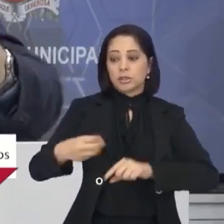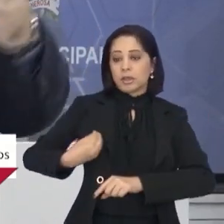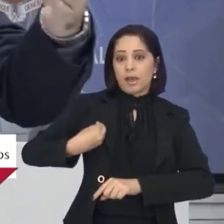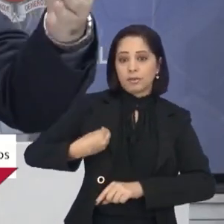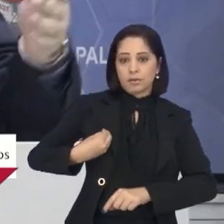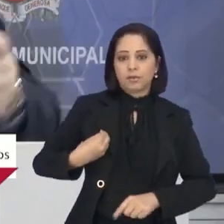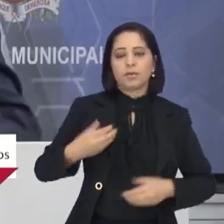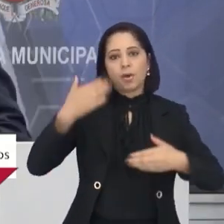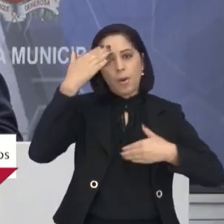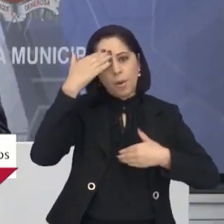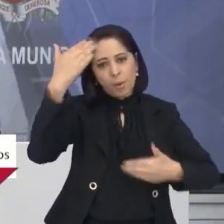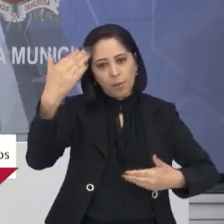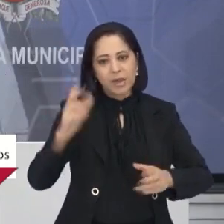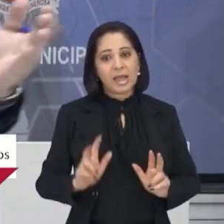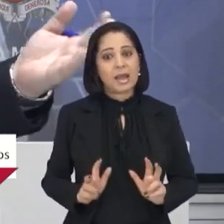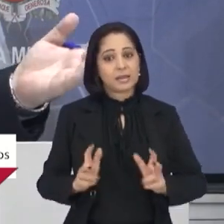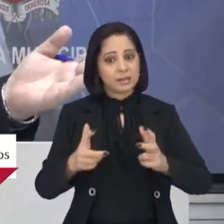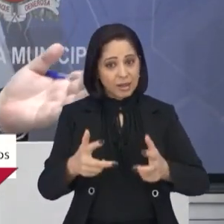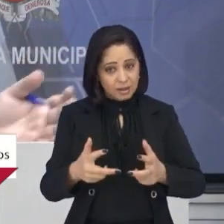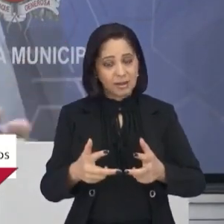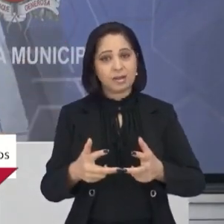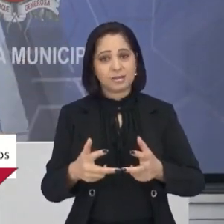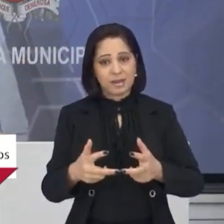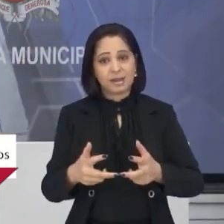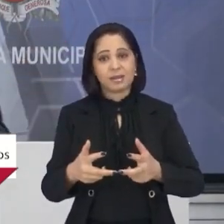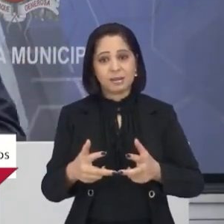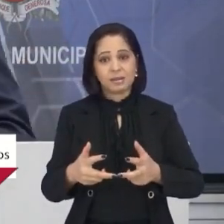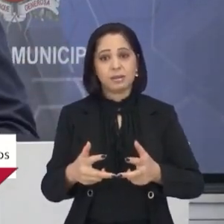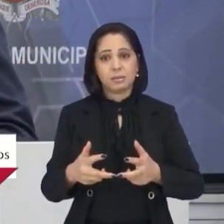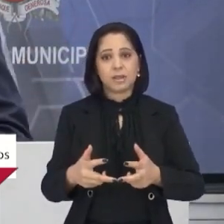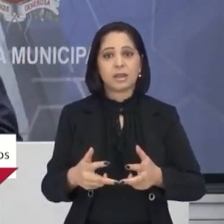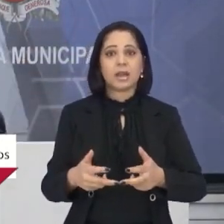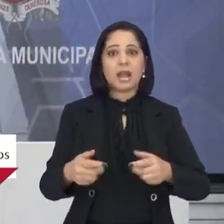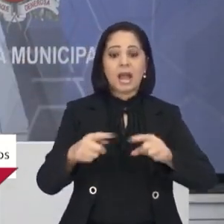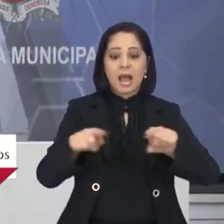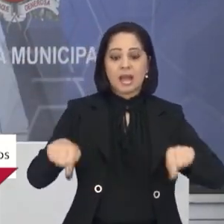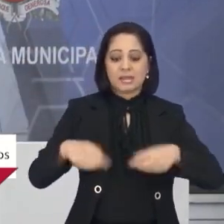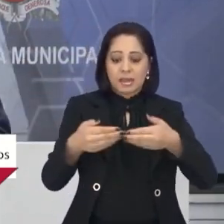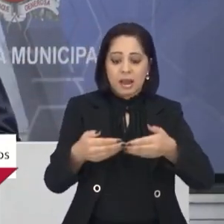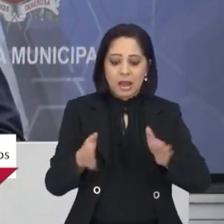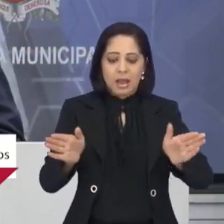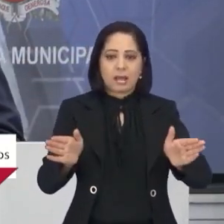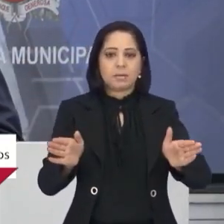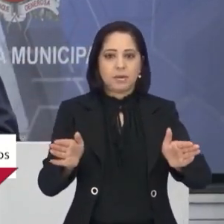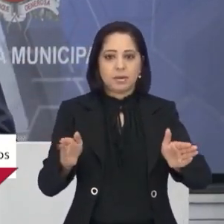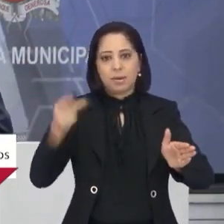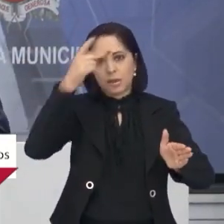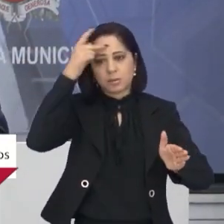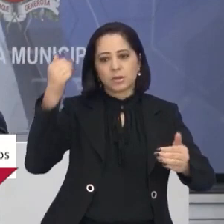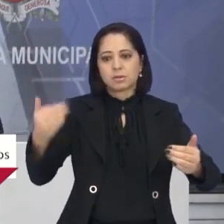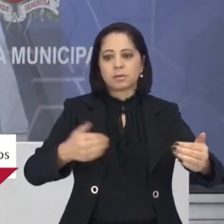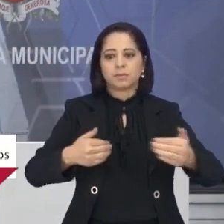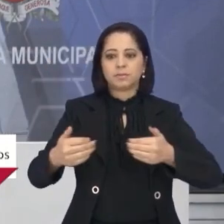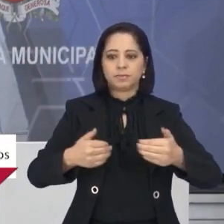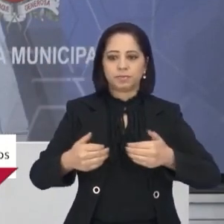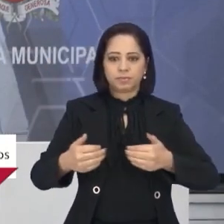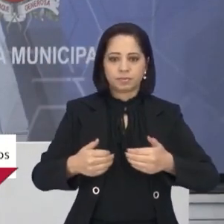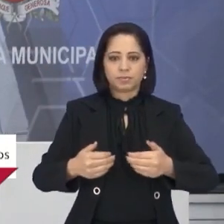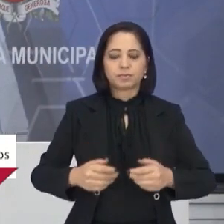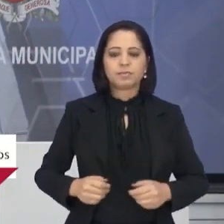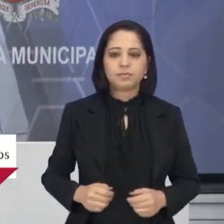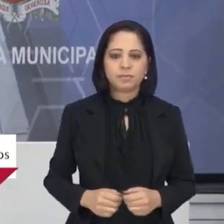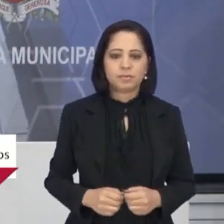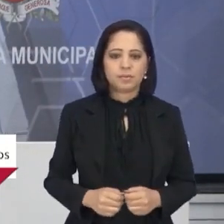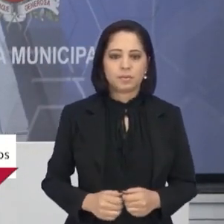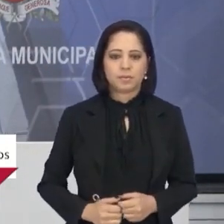Campos que abre mais um espaço dado o volume de pessoas que felizmente aqui vem nos acompanhar e também a qu nos acompanha ao vivo